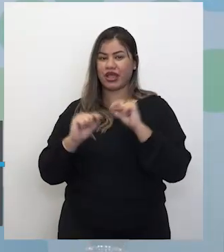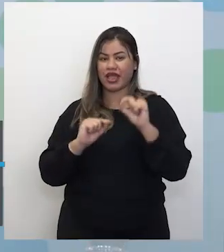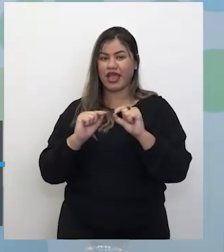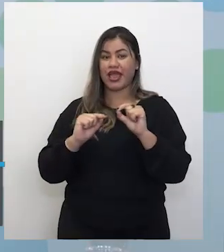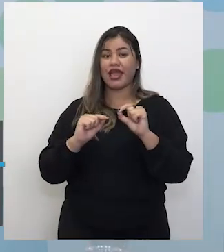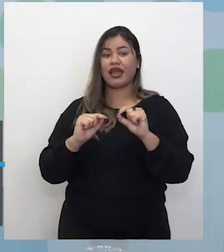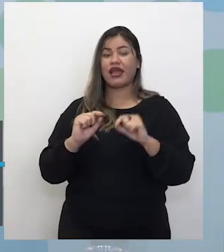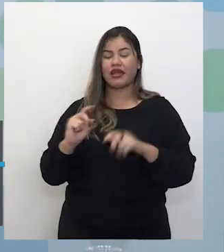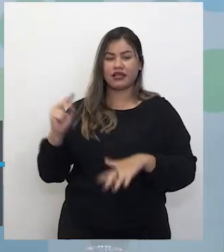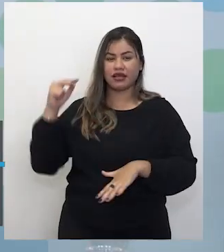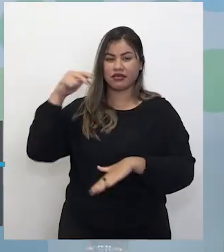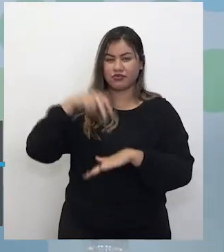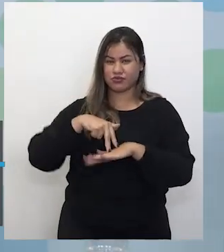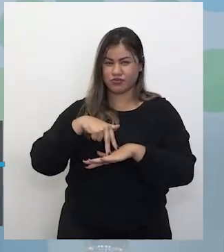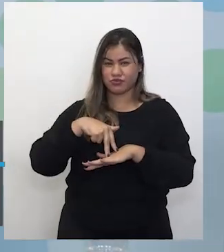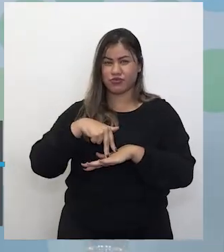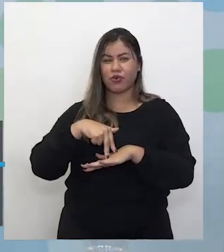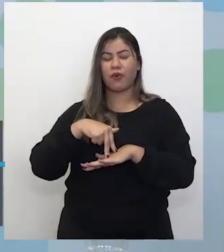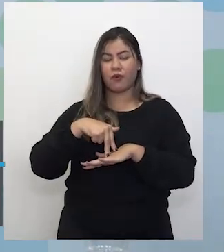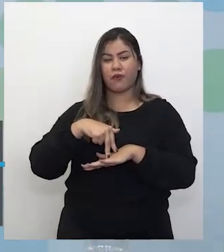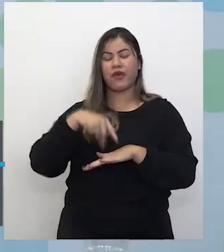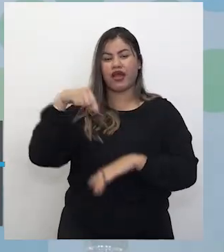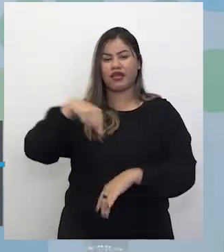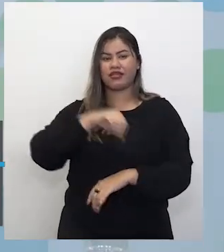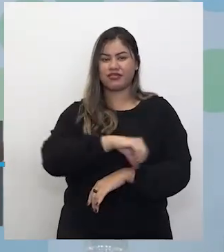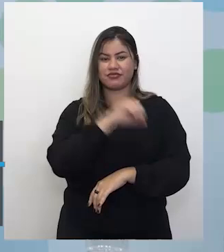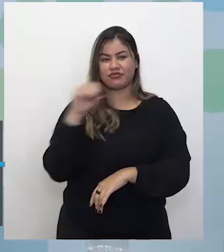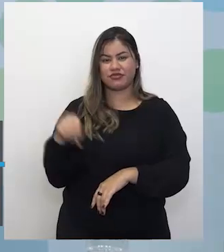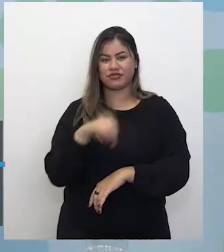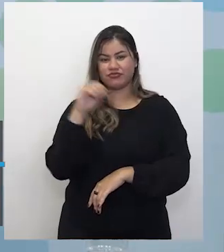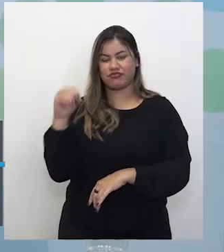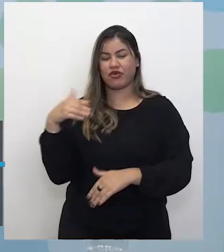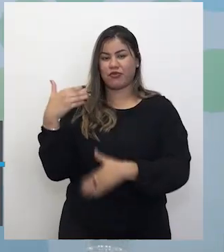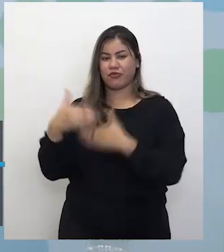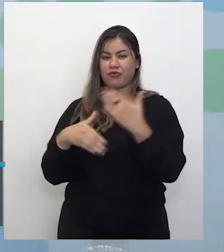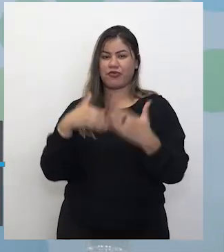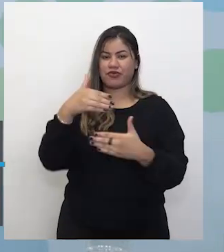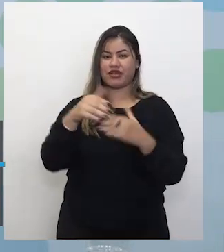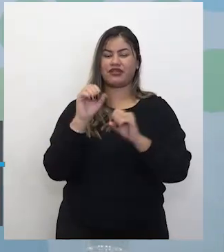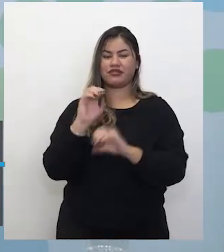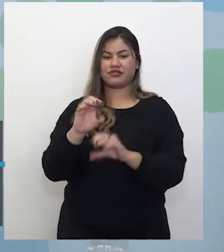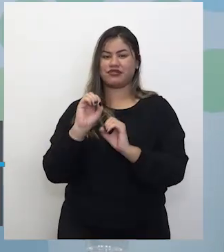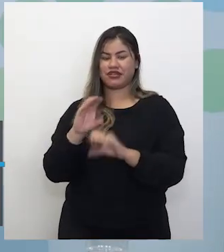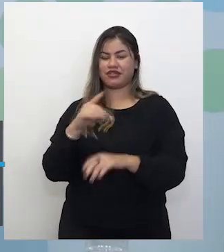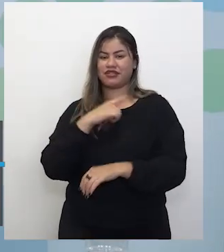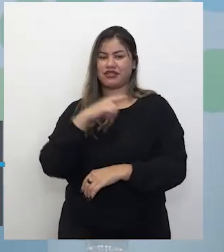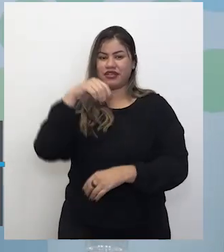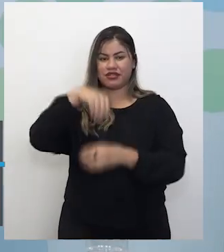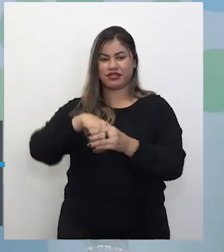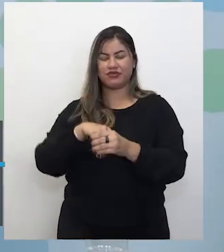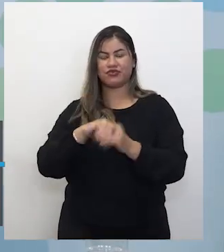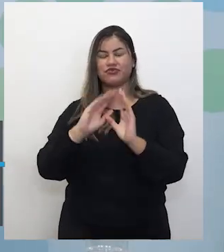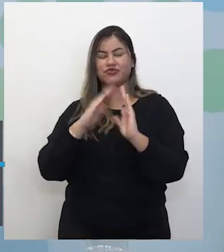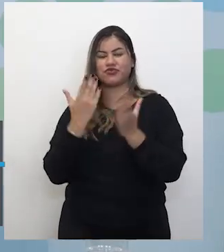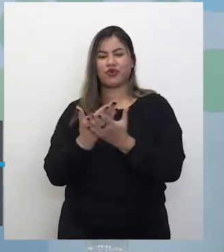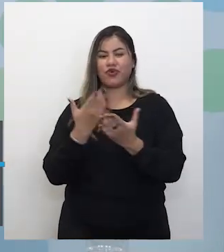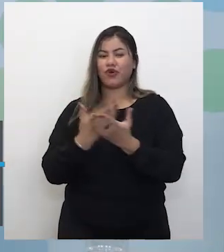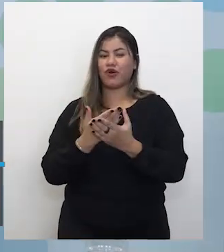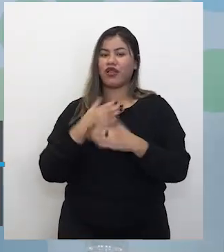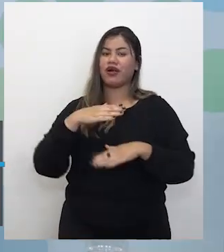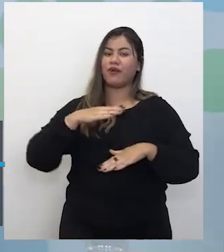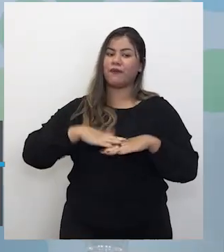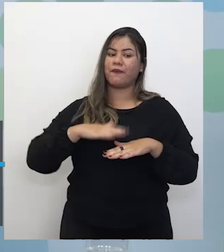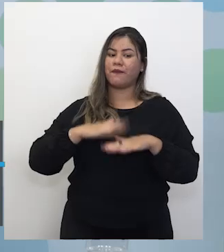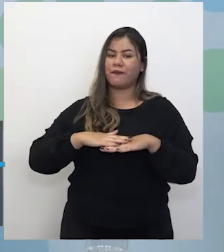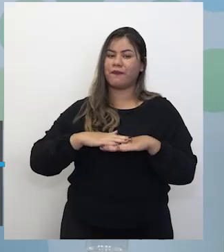da centralidade também do centro de mídias, do processo educacional que acontece na escola, a atuação do